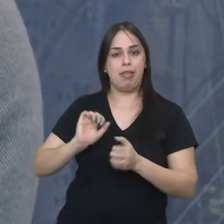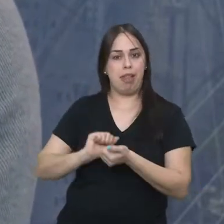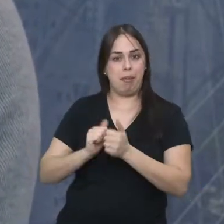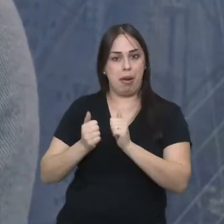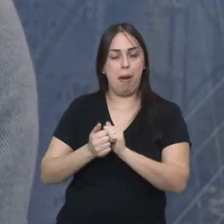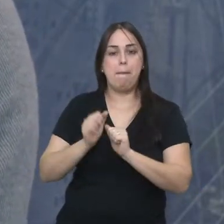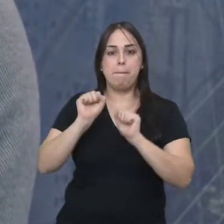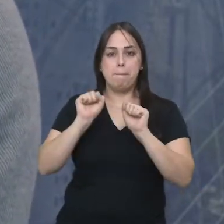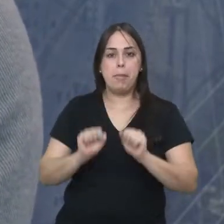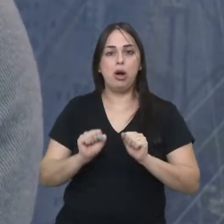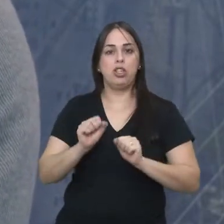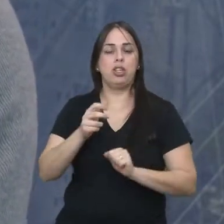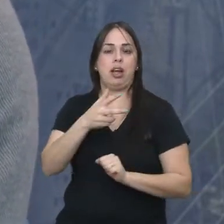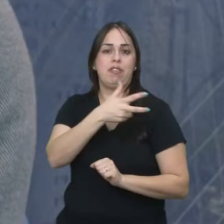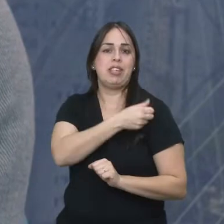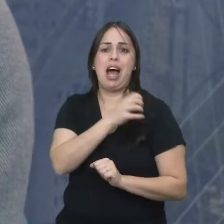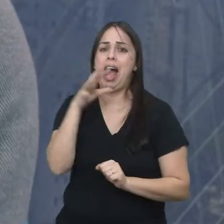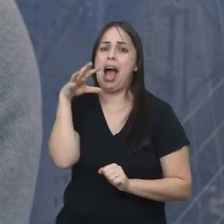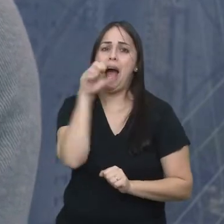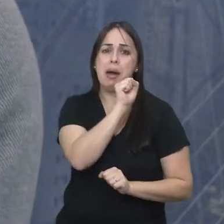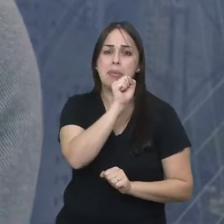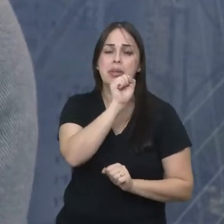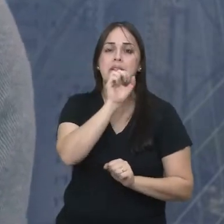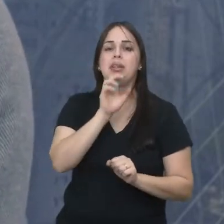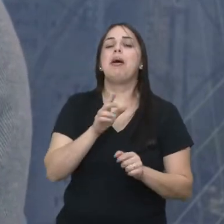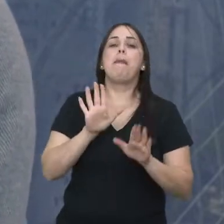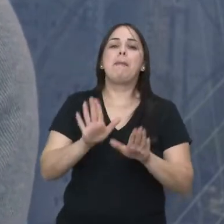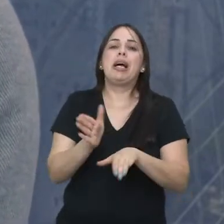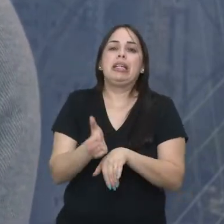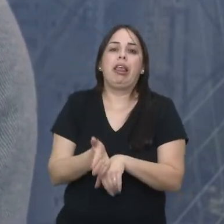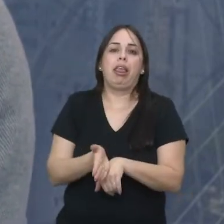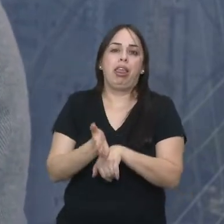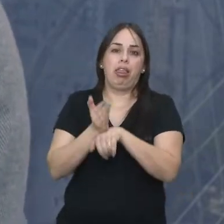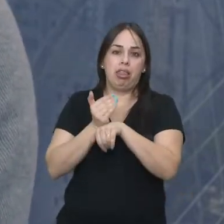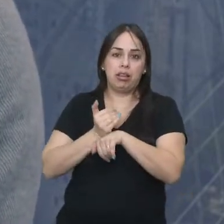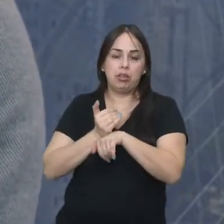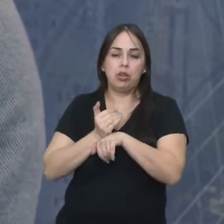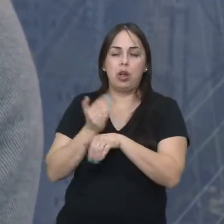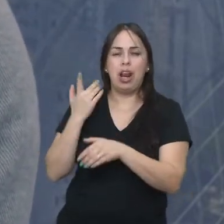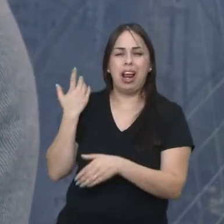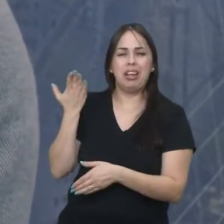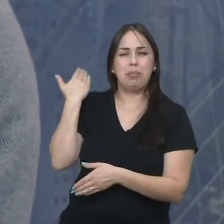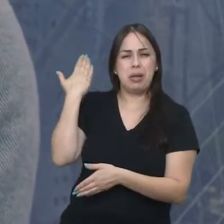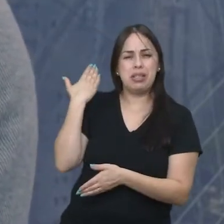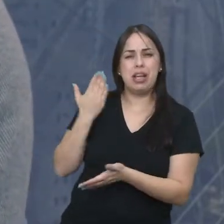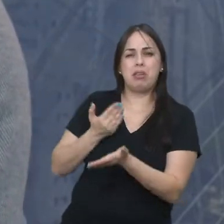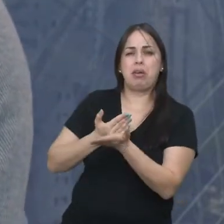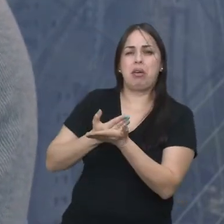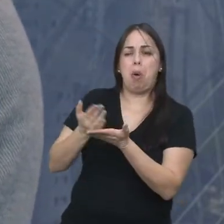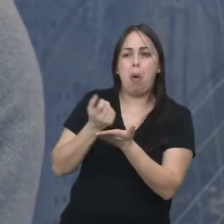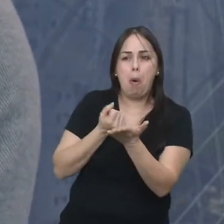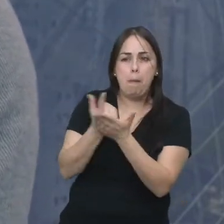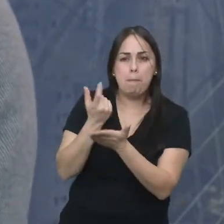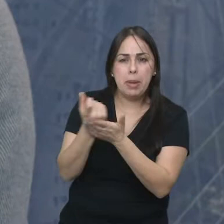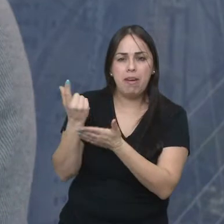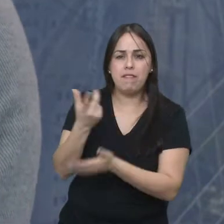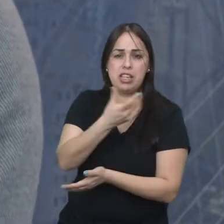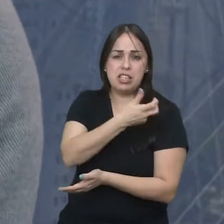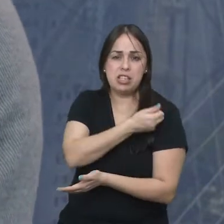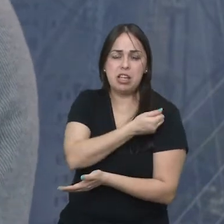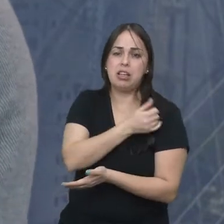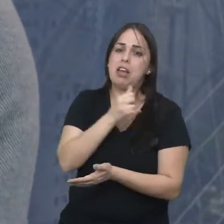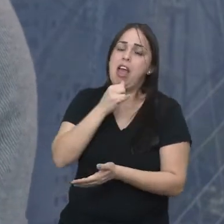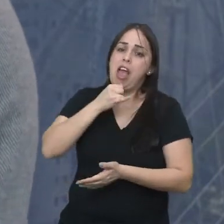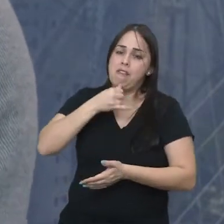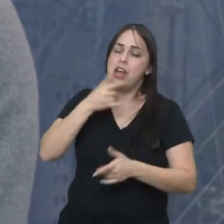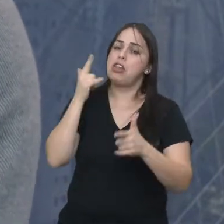e poderia ter vacinado com muito mais rapidez se não houvesse aqueles atrasos iniciais na compra de vacinas, aquela coisa